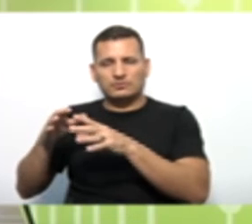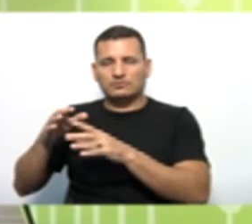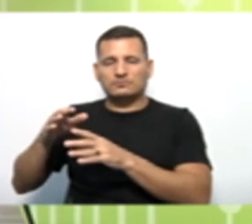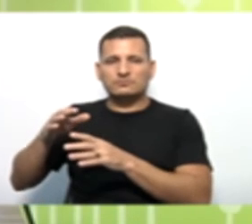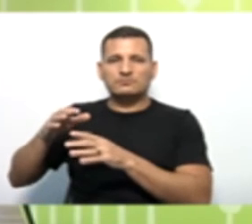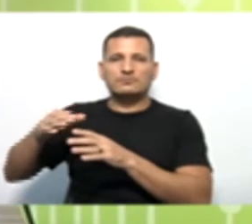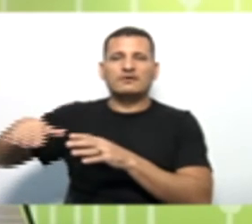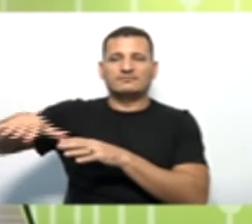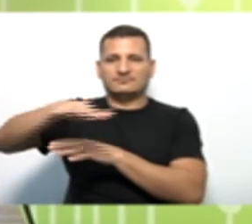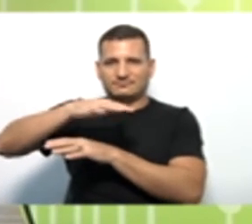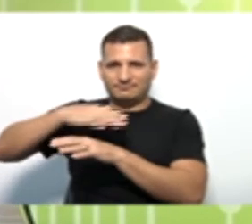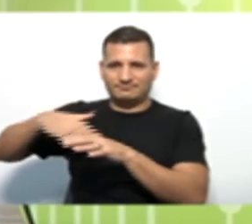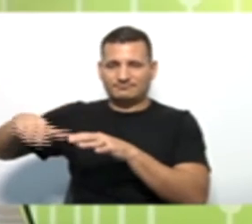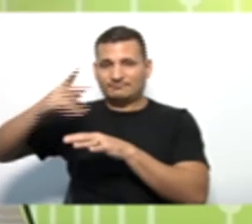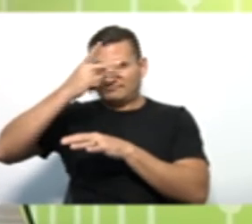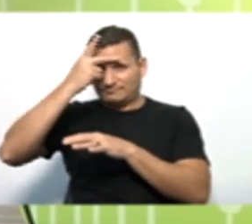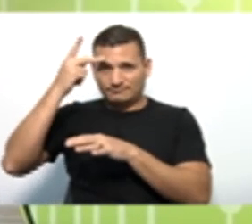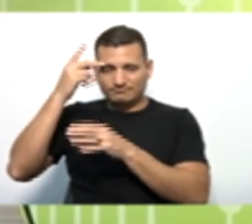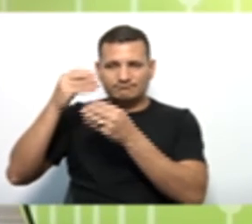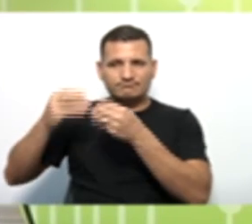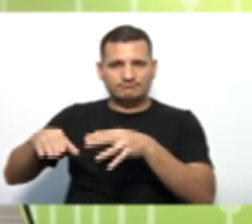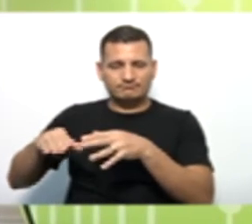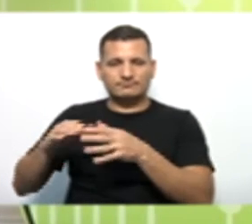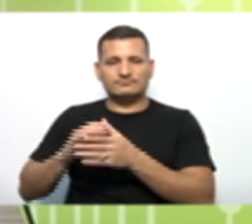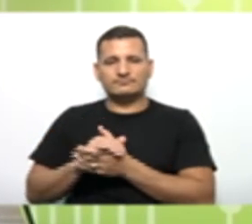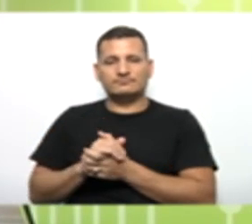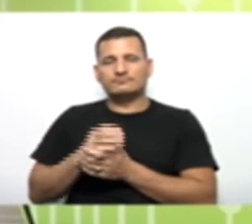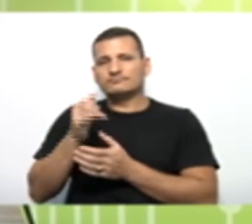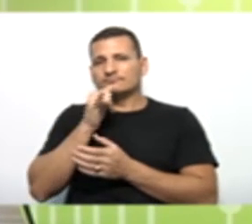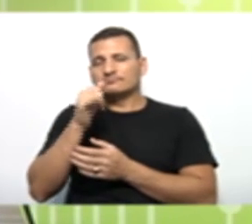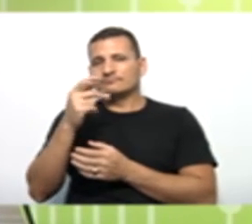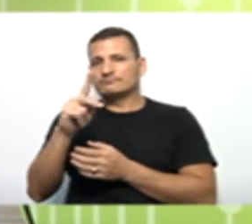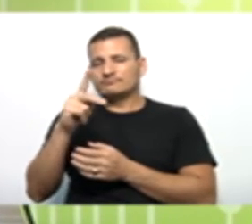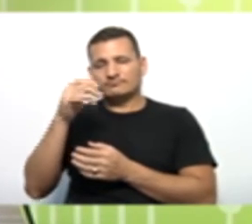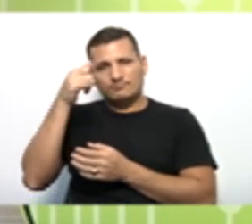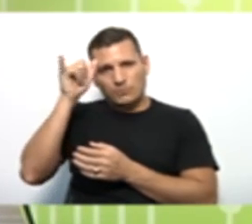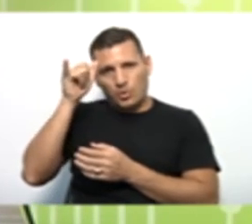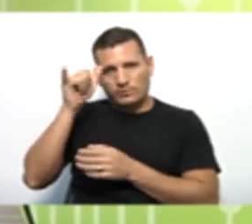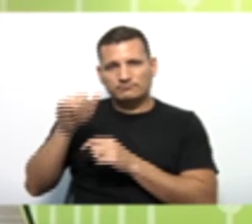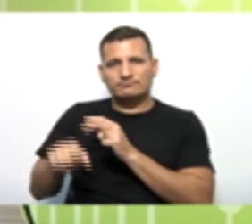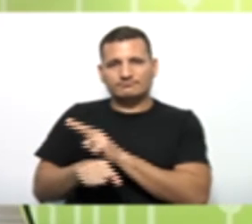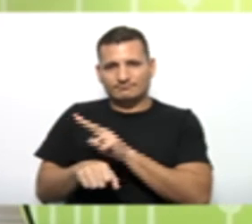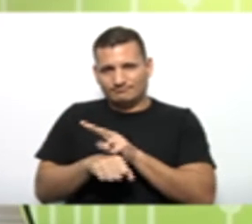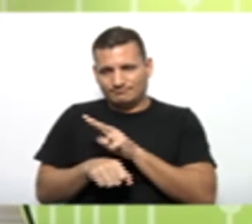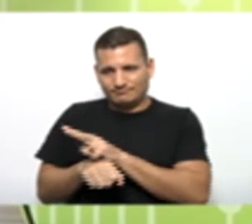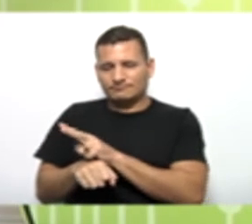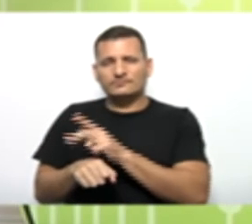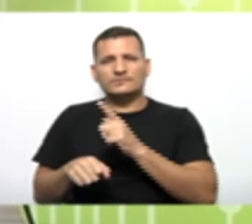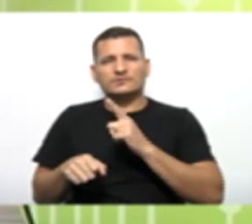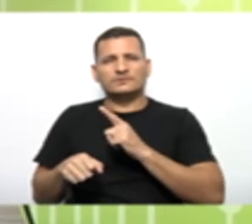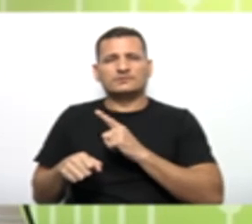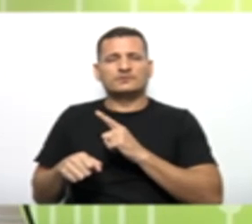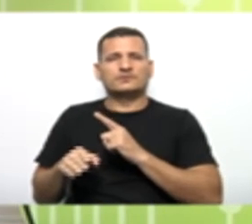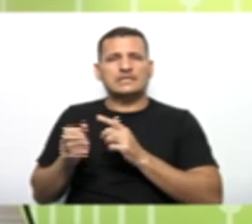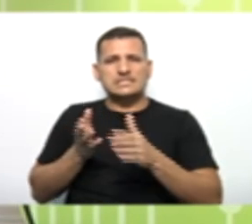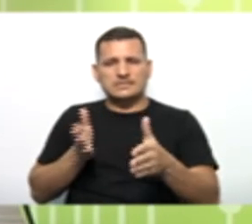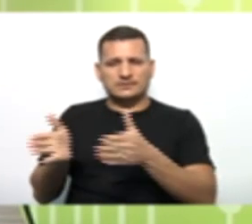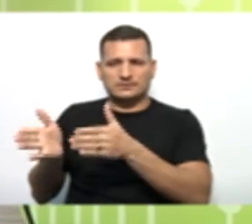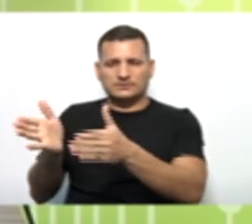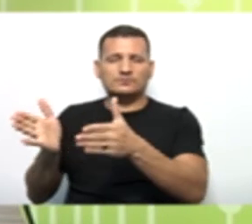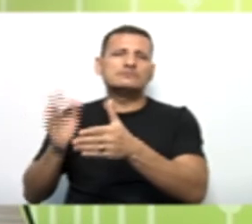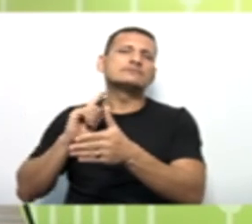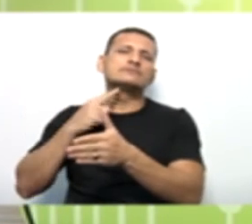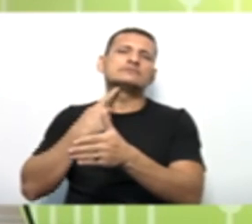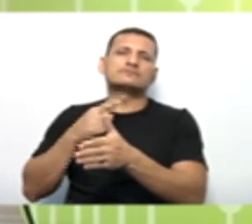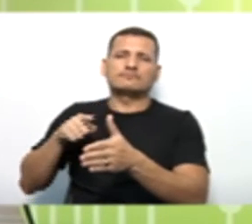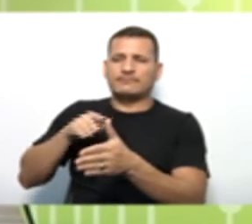entorno, por exemplo, essa criação de boi estiver poluindo os rios que outras pessoas